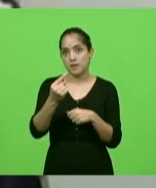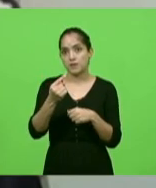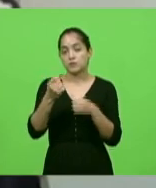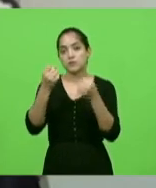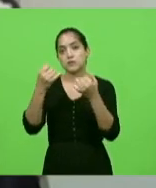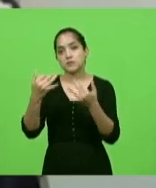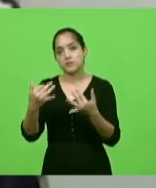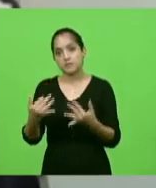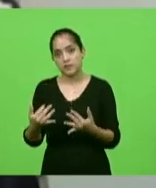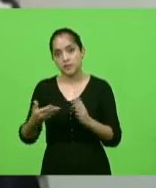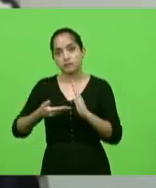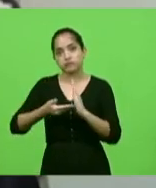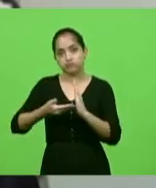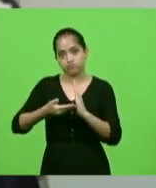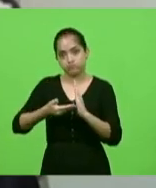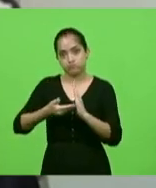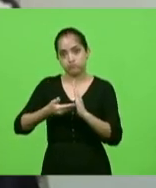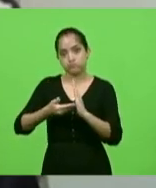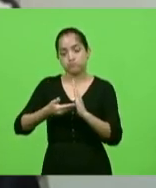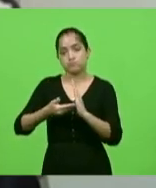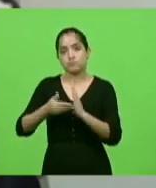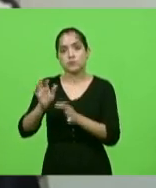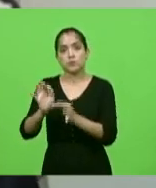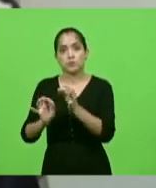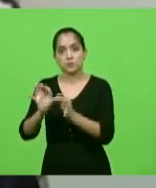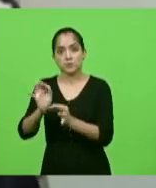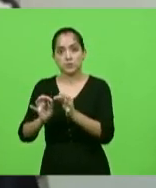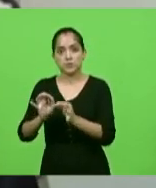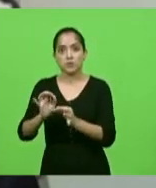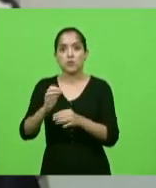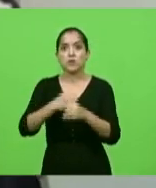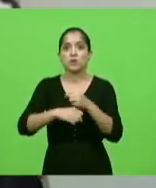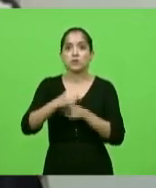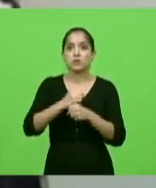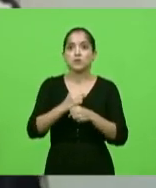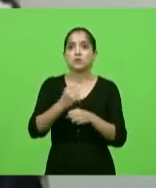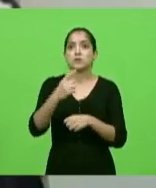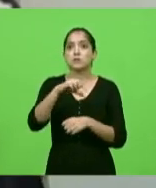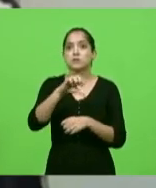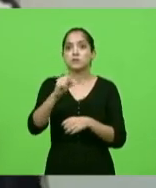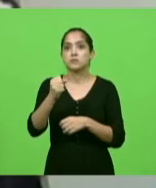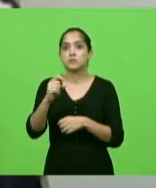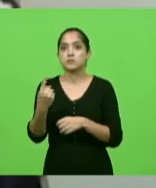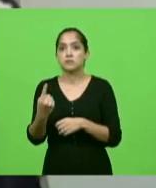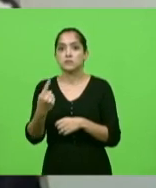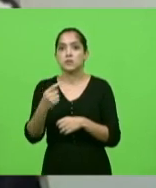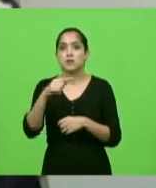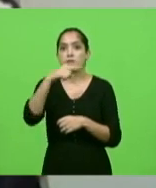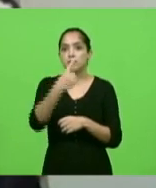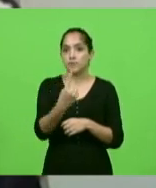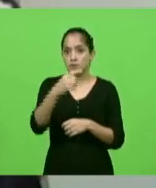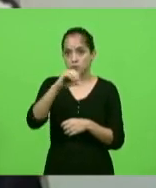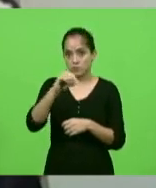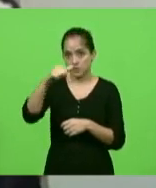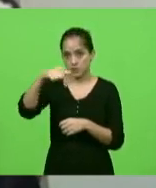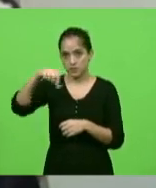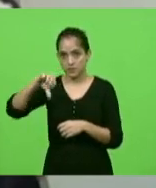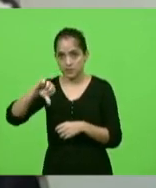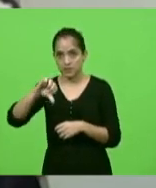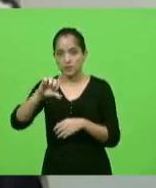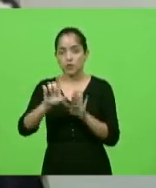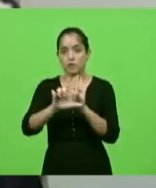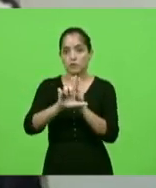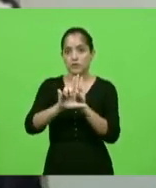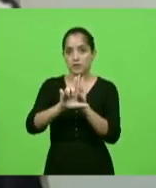parte que define a câmara dos deputados como tribunal de pronúncia e 81 todos da lei 1.079 de 2.000 de